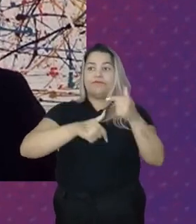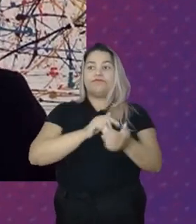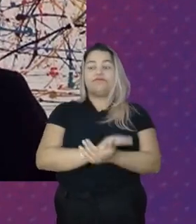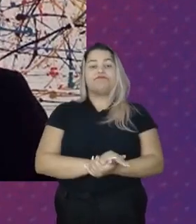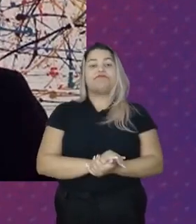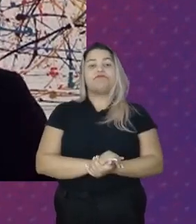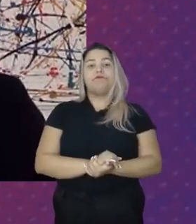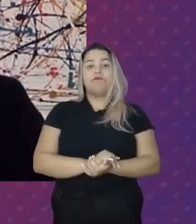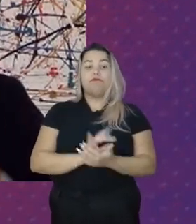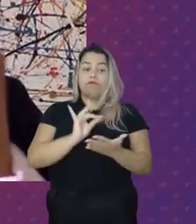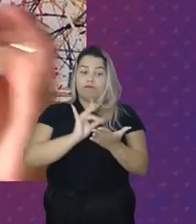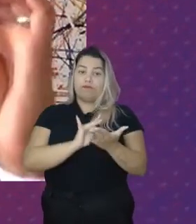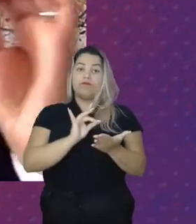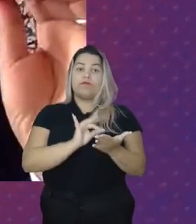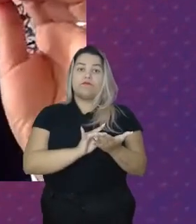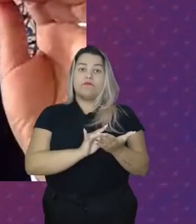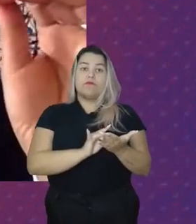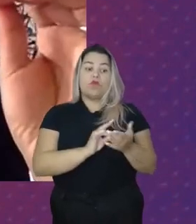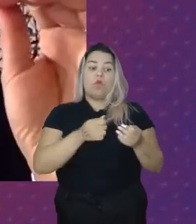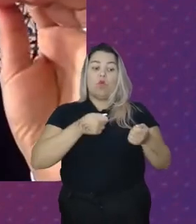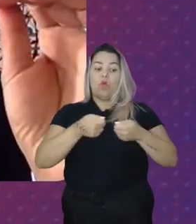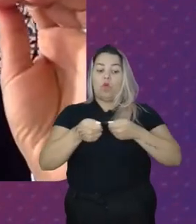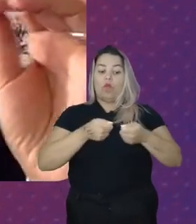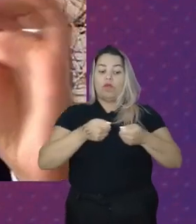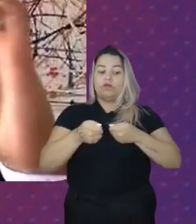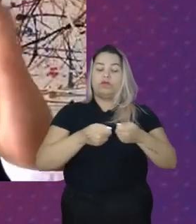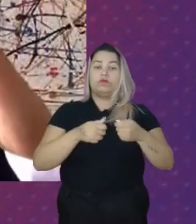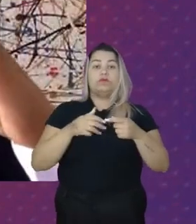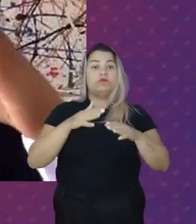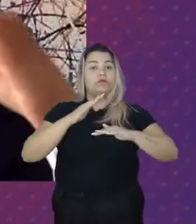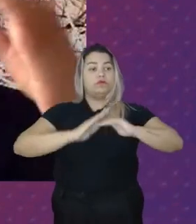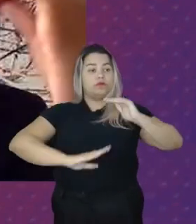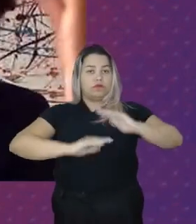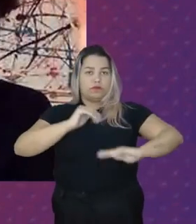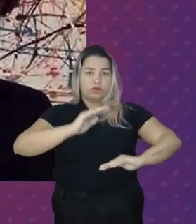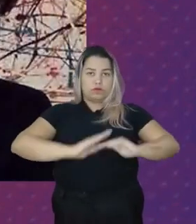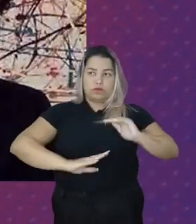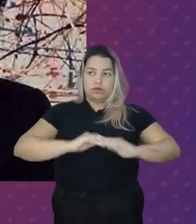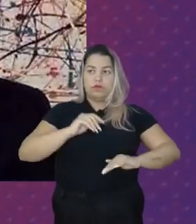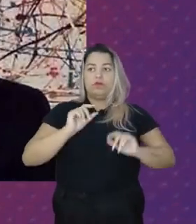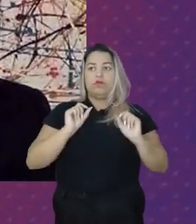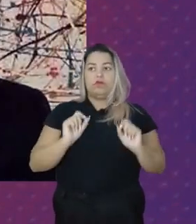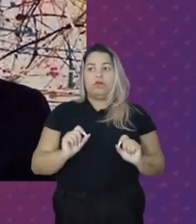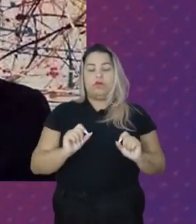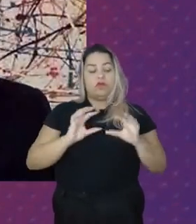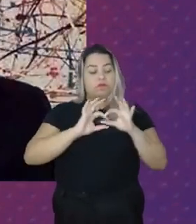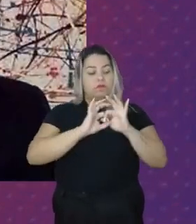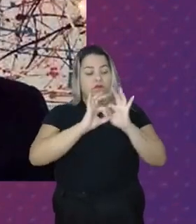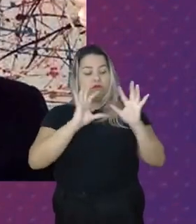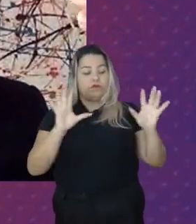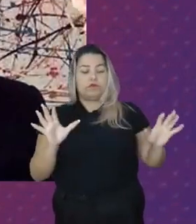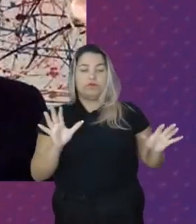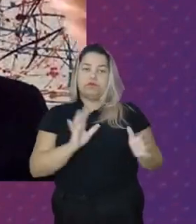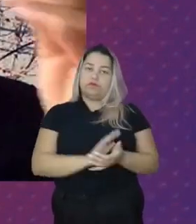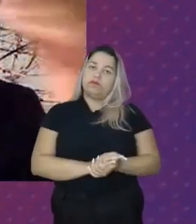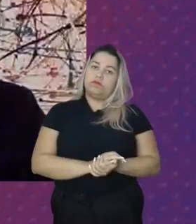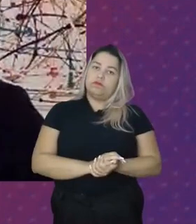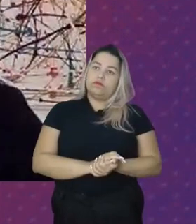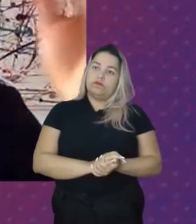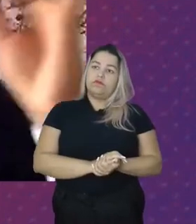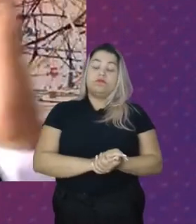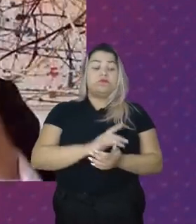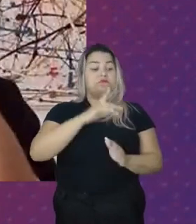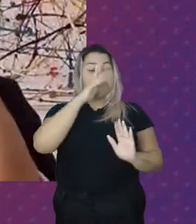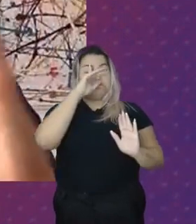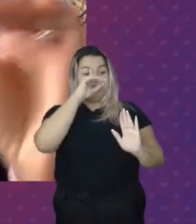De fato, o controle dessa mão de obra, que agora era uma mão de obra livre, né, era a